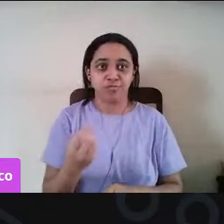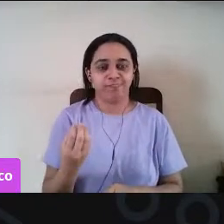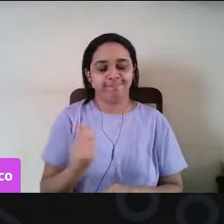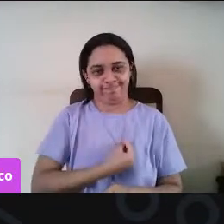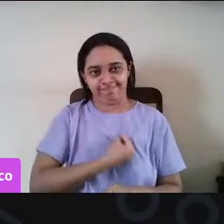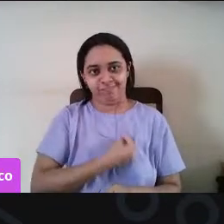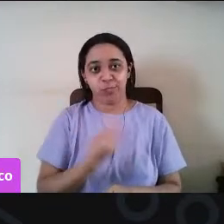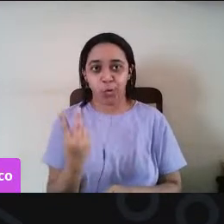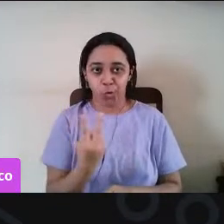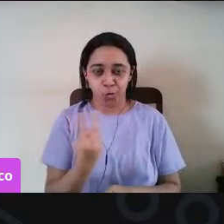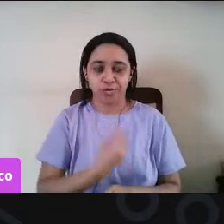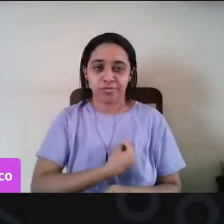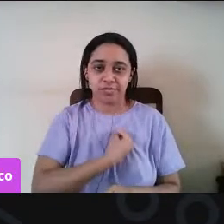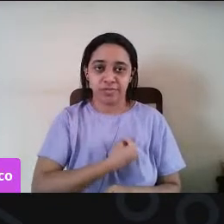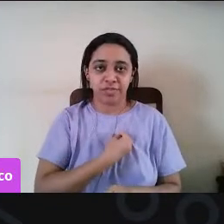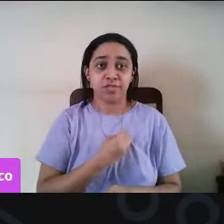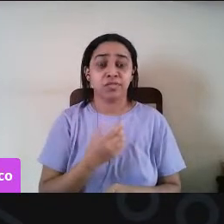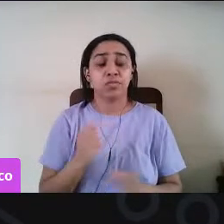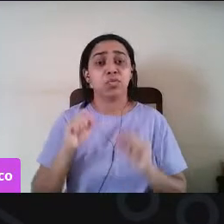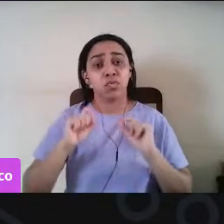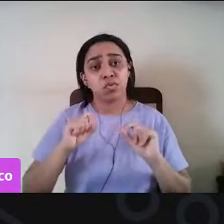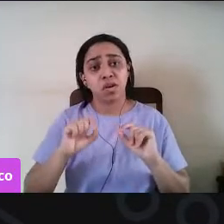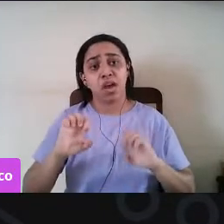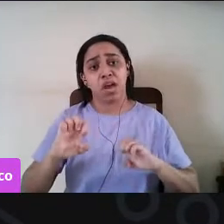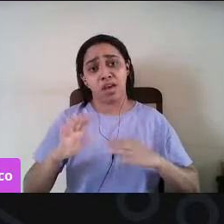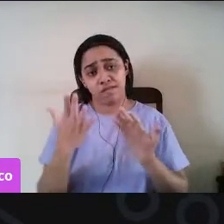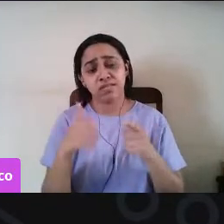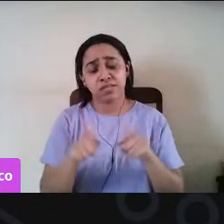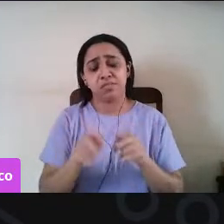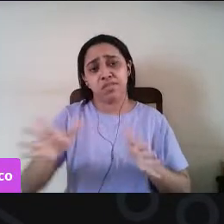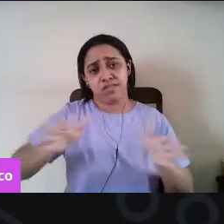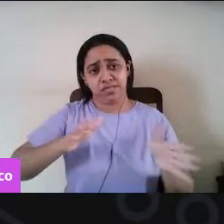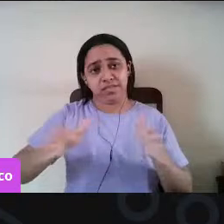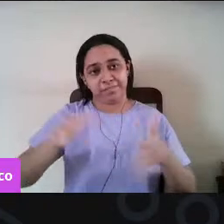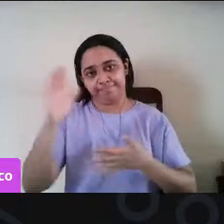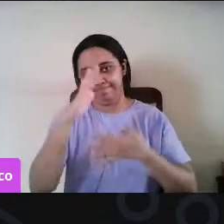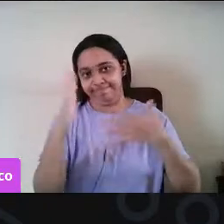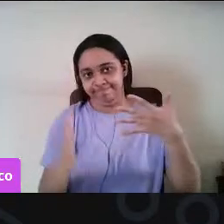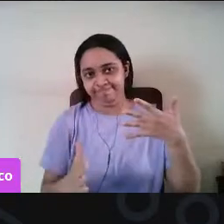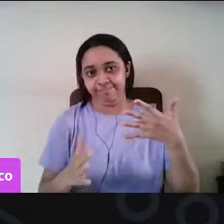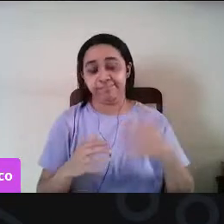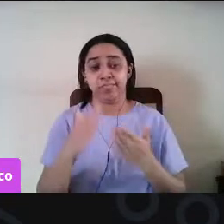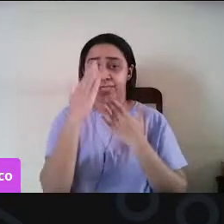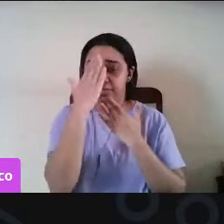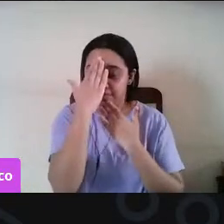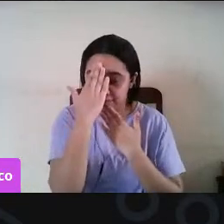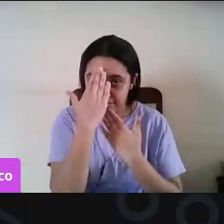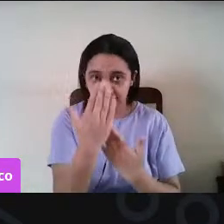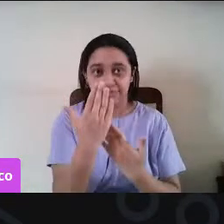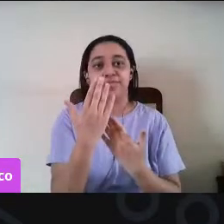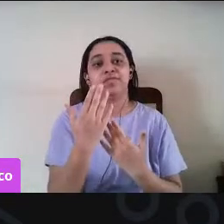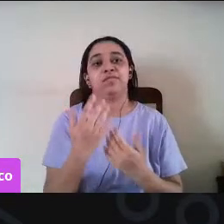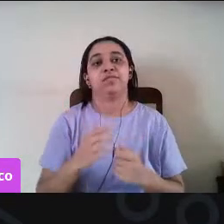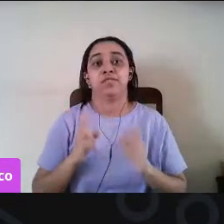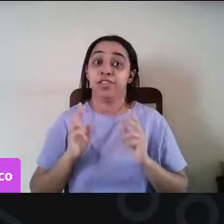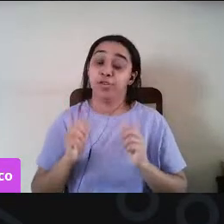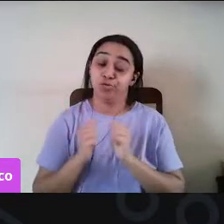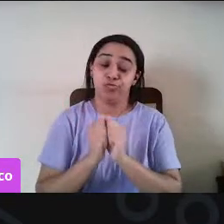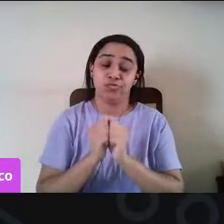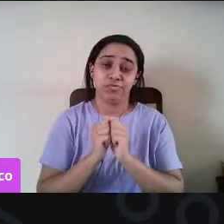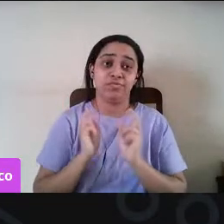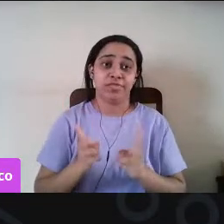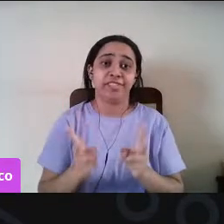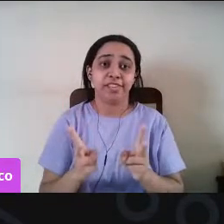fizeram com que esse evento tenha também acessibilidade, né? Então, obrigado a eles que estiveram sempre aqui com a gente